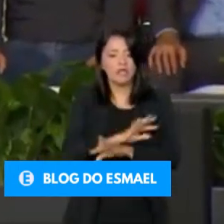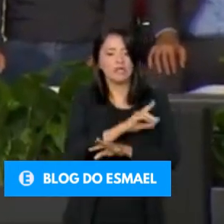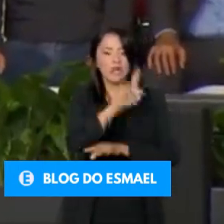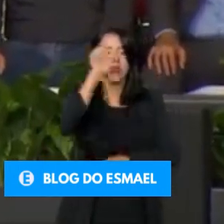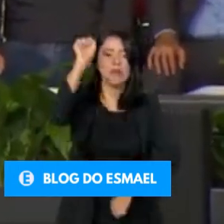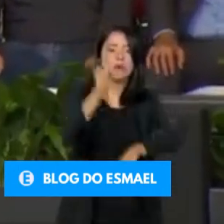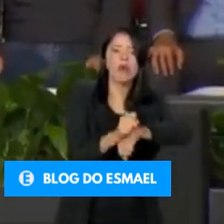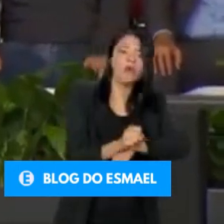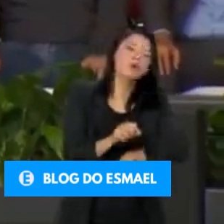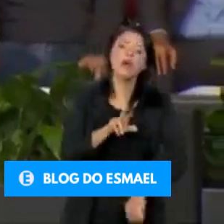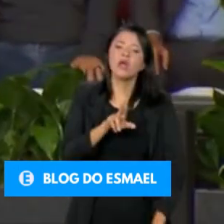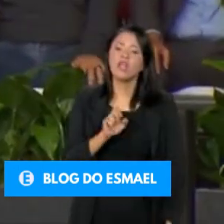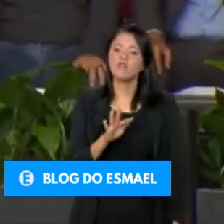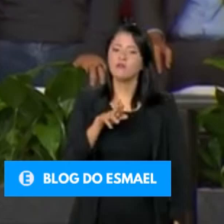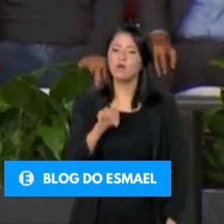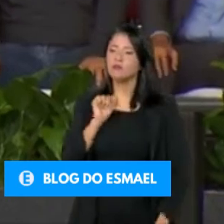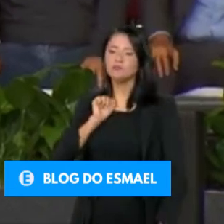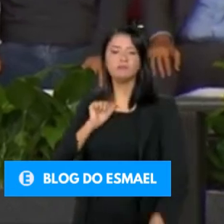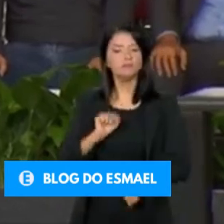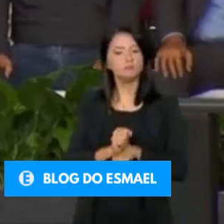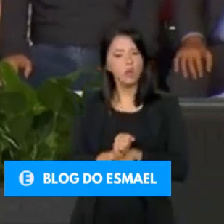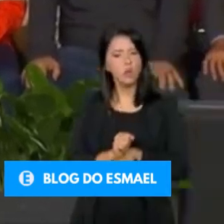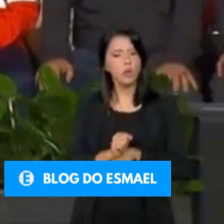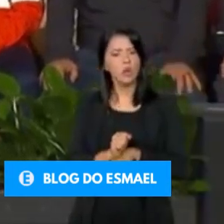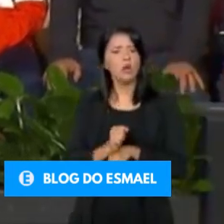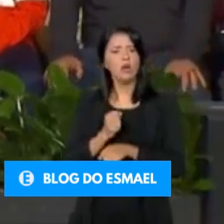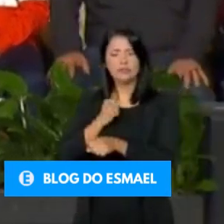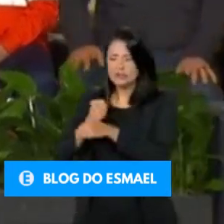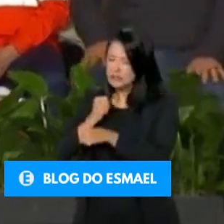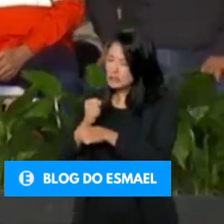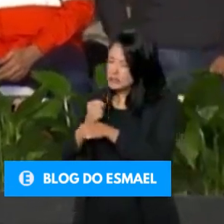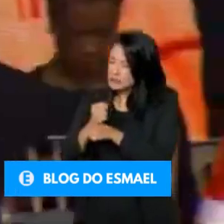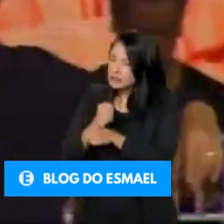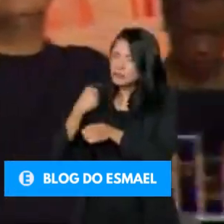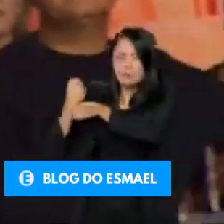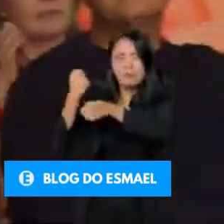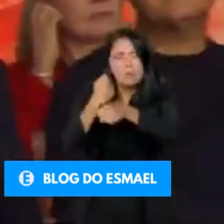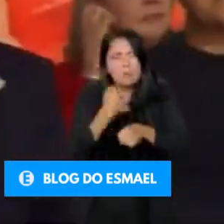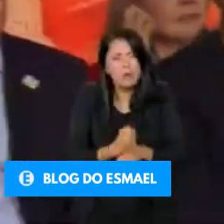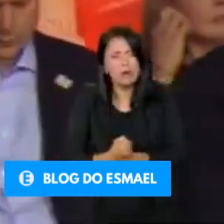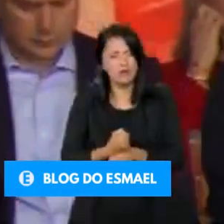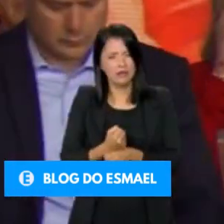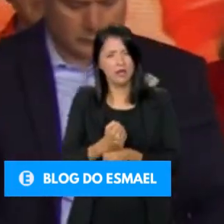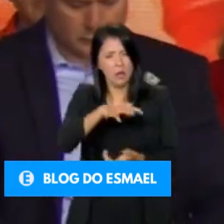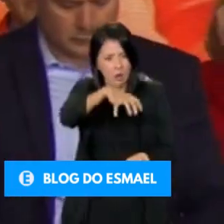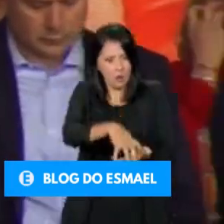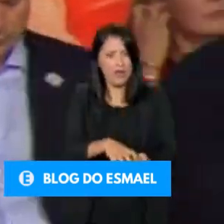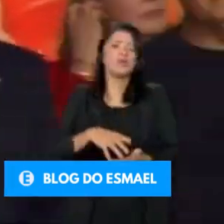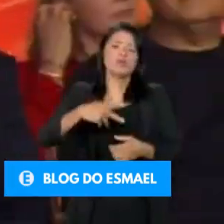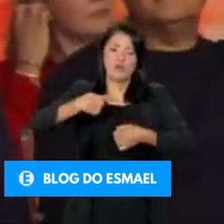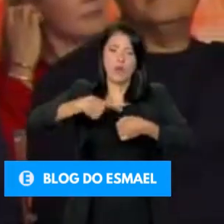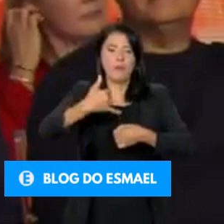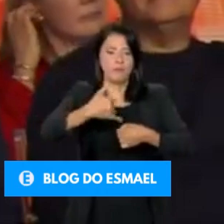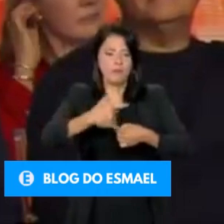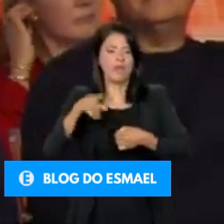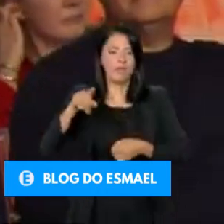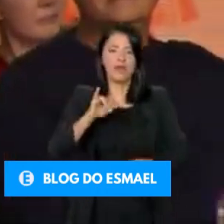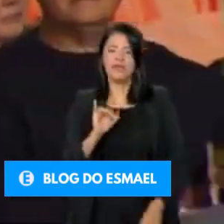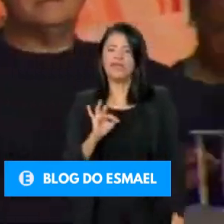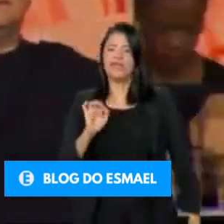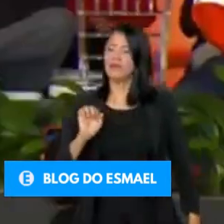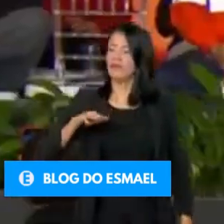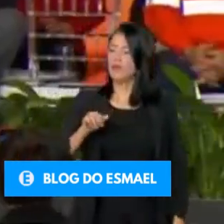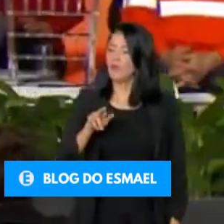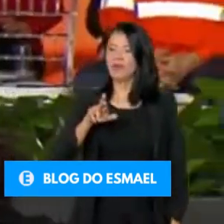a refinaria Abreu e Lima, eles pararam durante tanto tempo. O complexo petroquímico que a gente ia fazer em Itaboraí, lá no Rio de